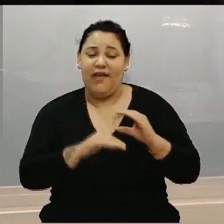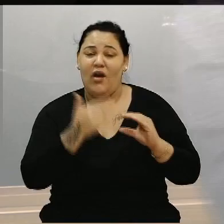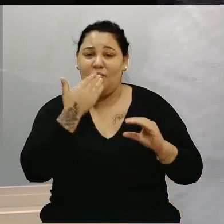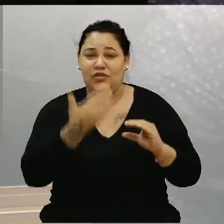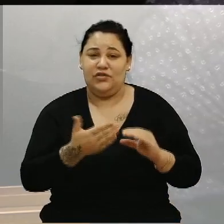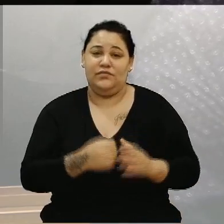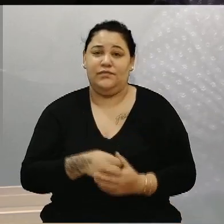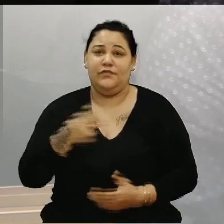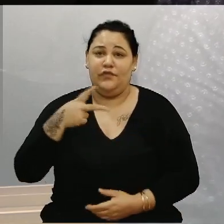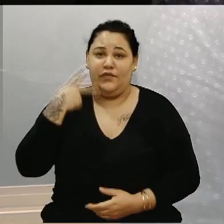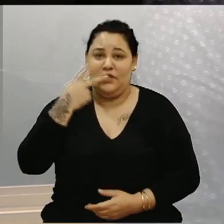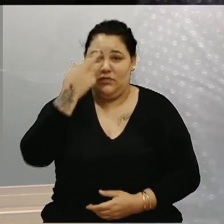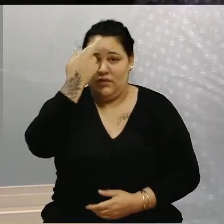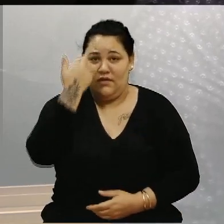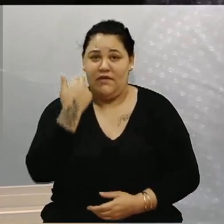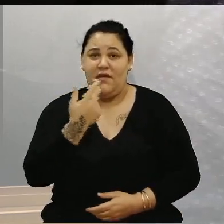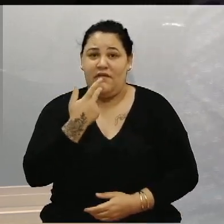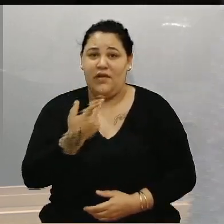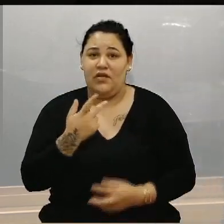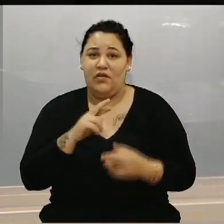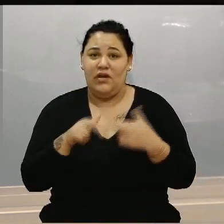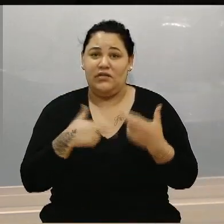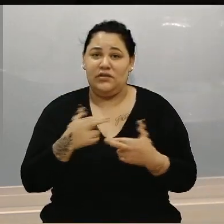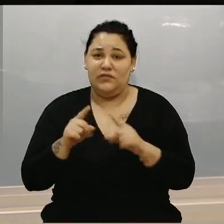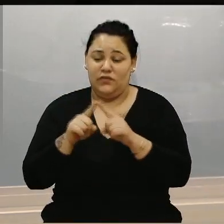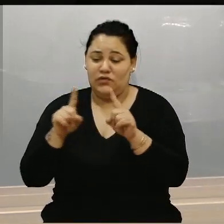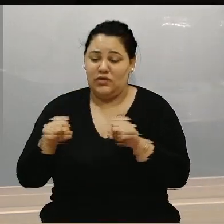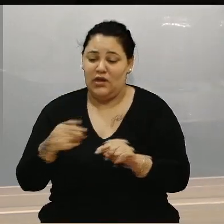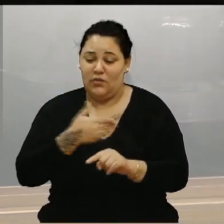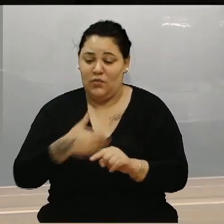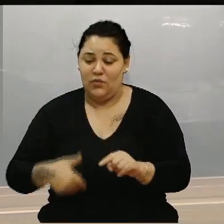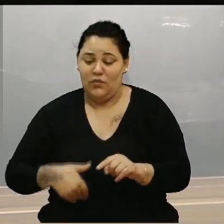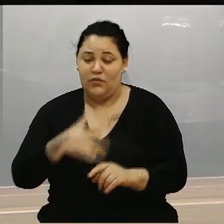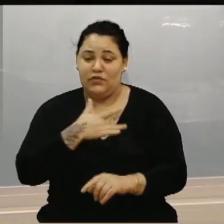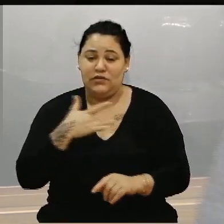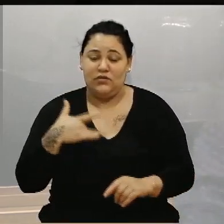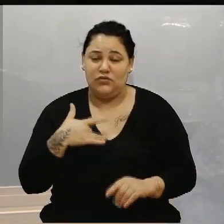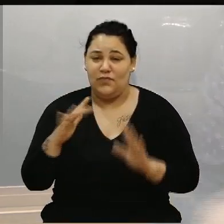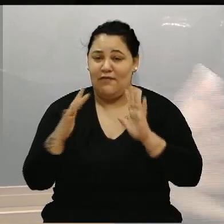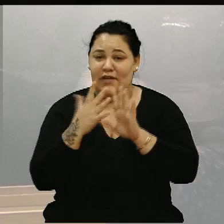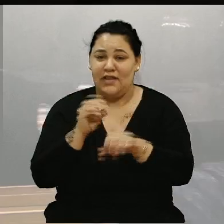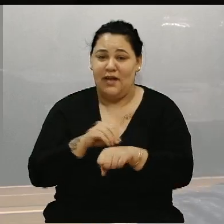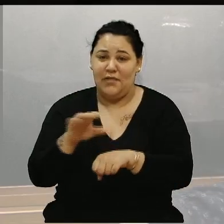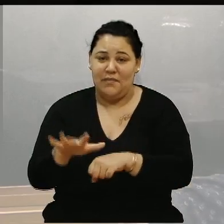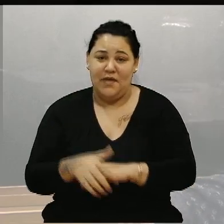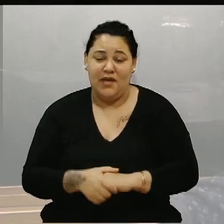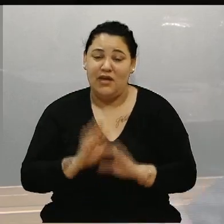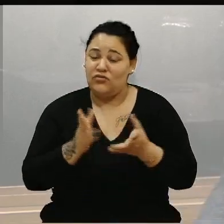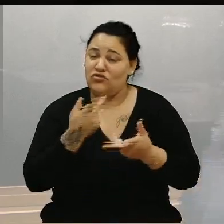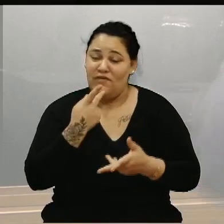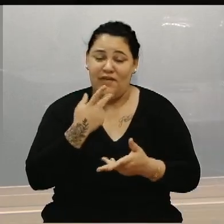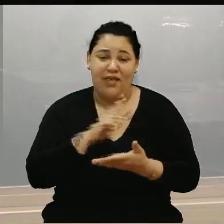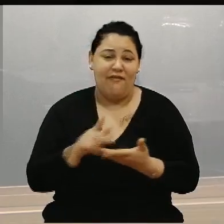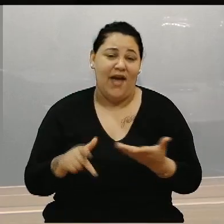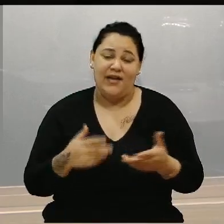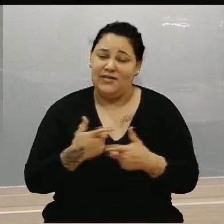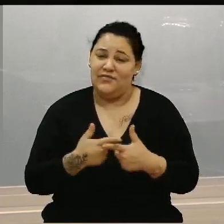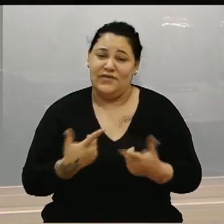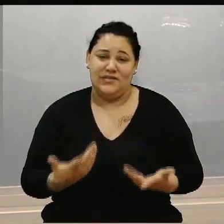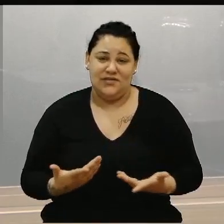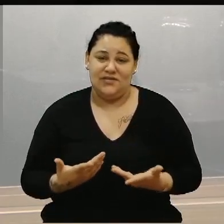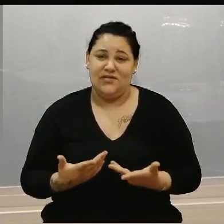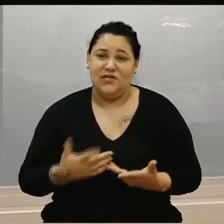vereador Rafael Bueno trouxe a questão dos agentes comunitários de saúde e agentes de combate às endemias. Eu já falei inúmeras vezes. O